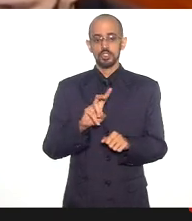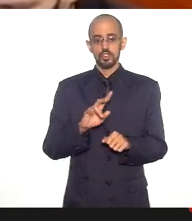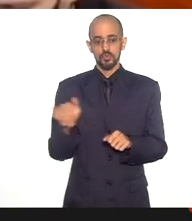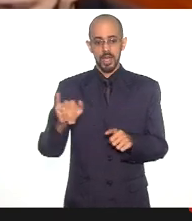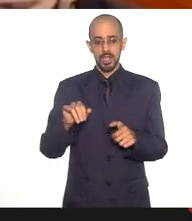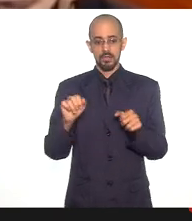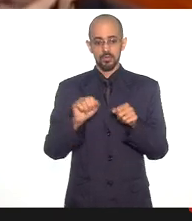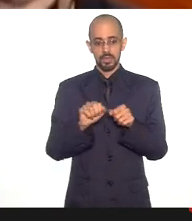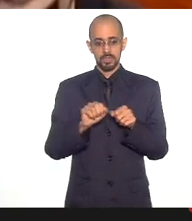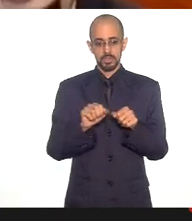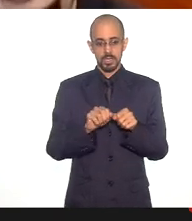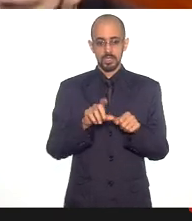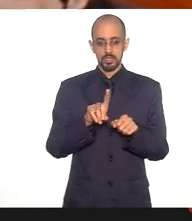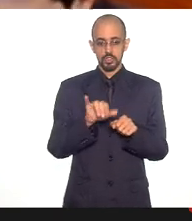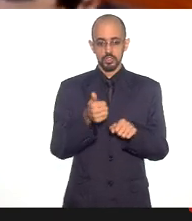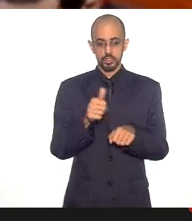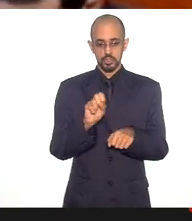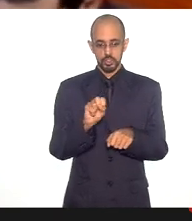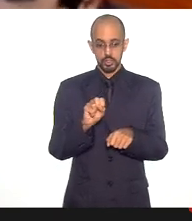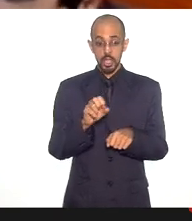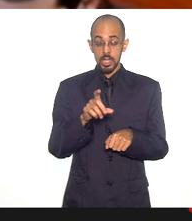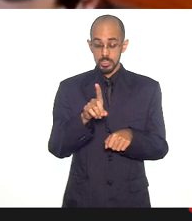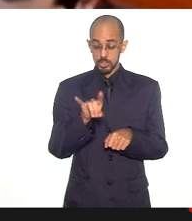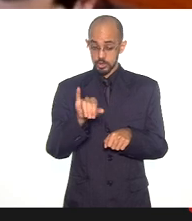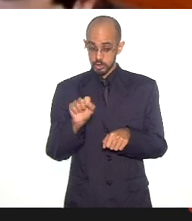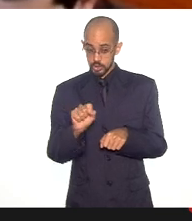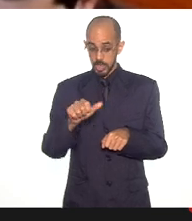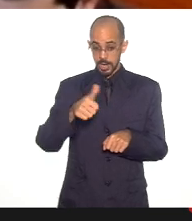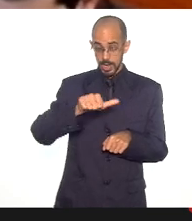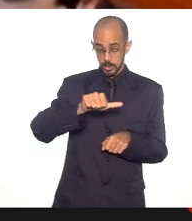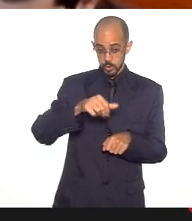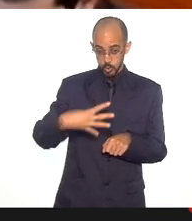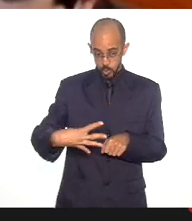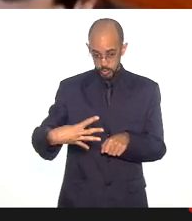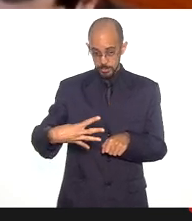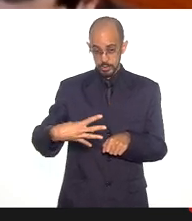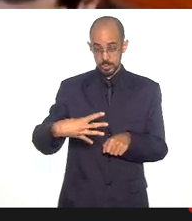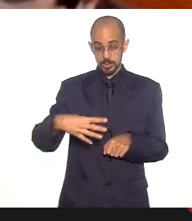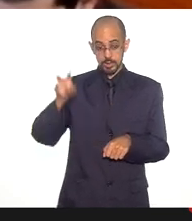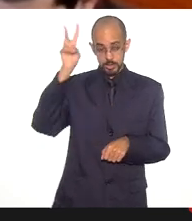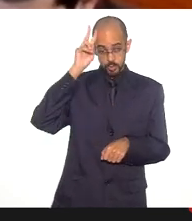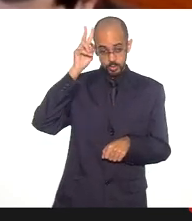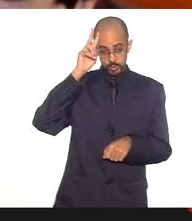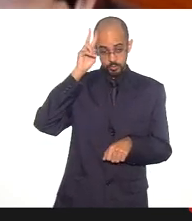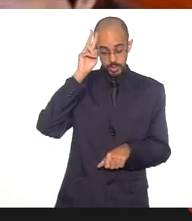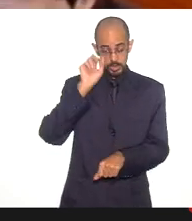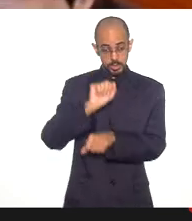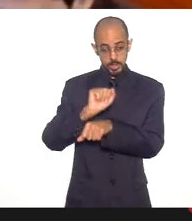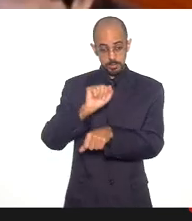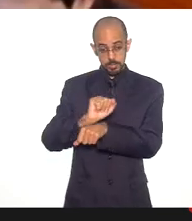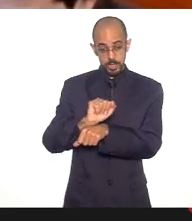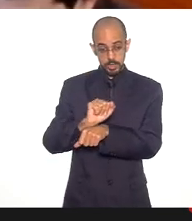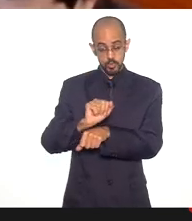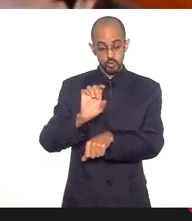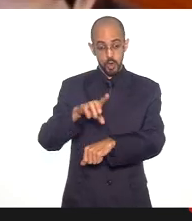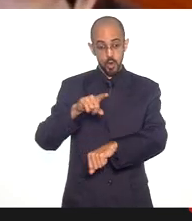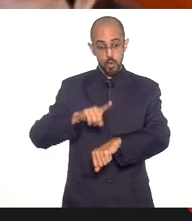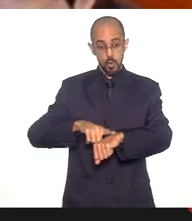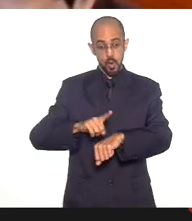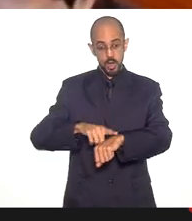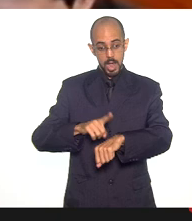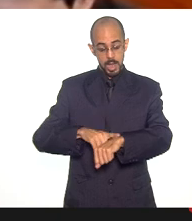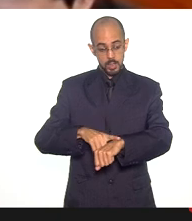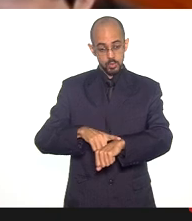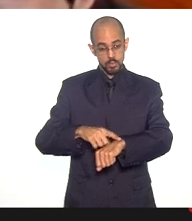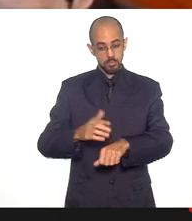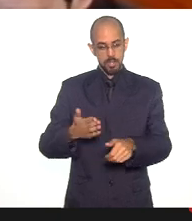dia 14, próxima segunda-feira. Estamos só aguardando o horário, que vai ser, em princípio,